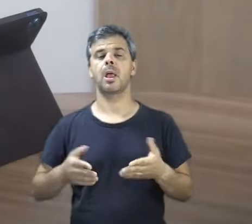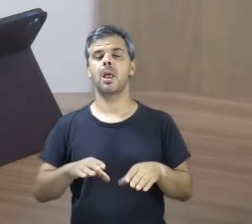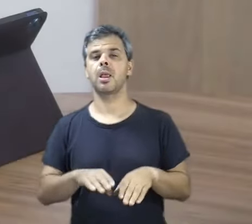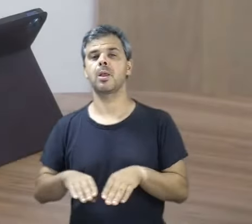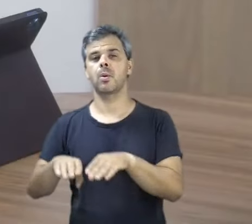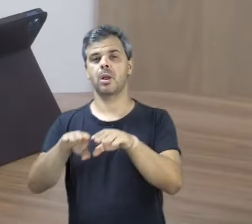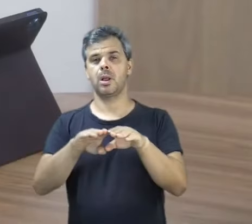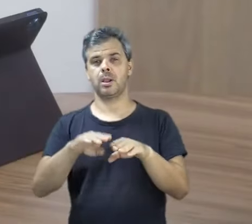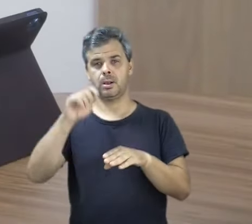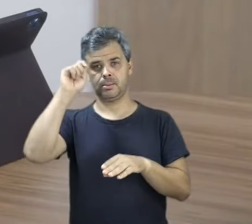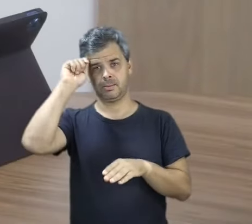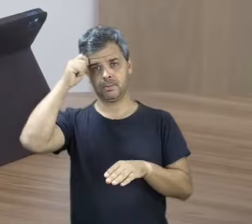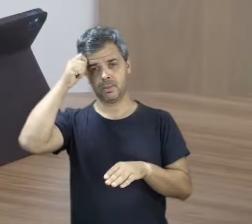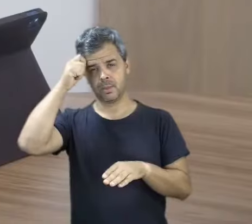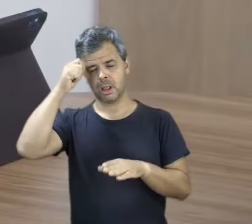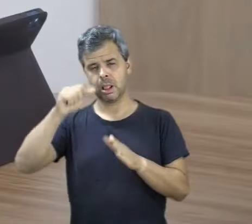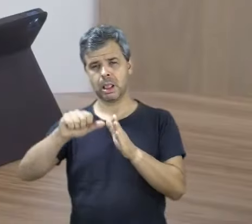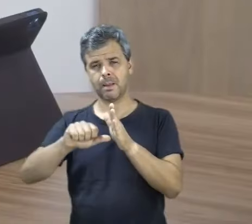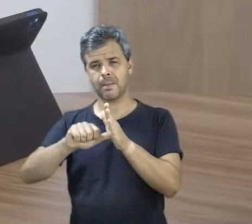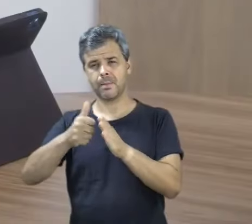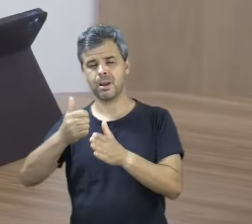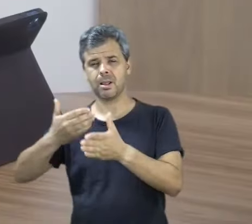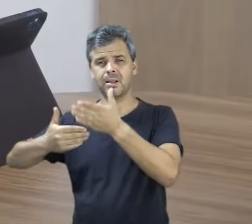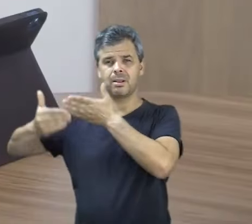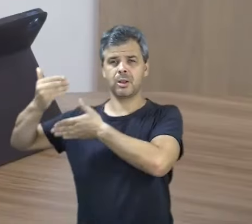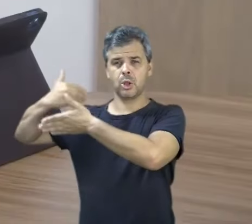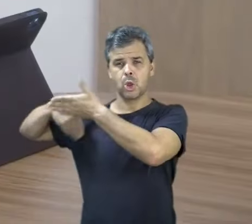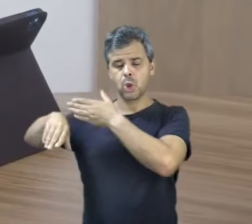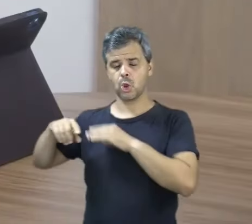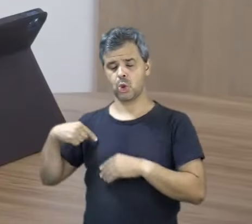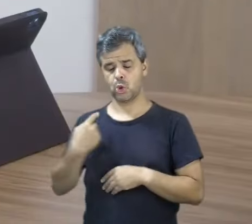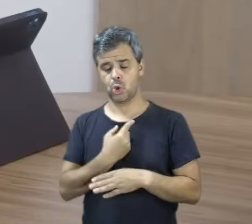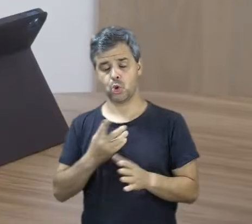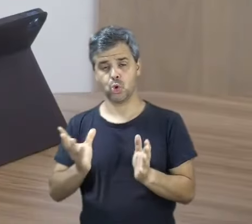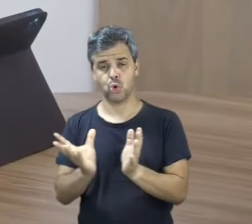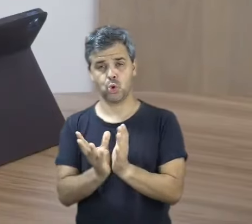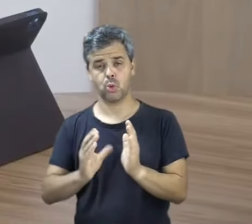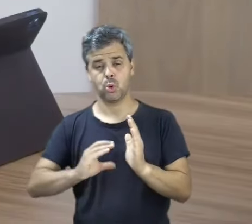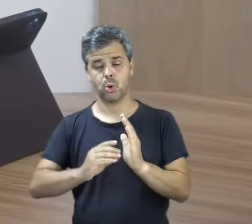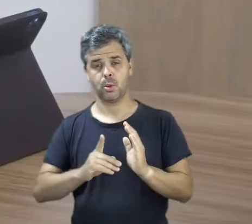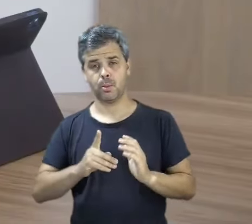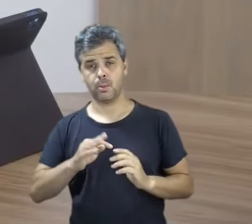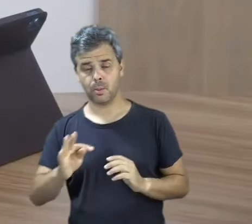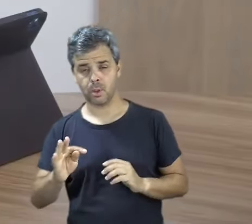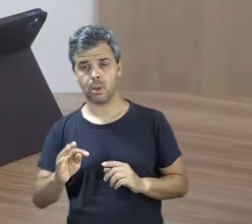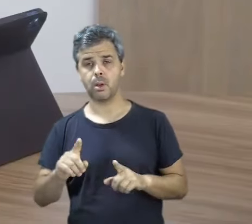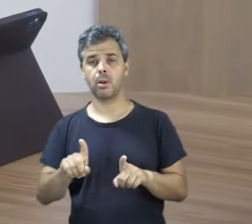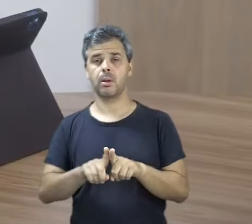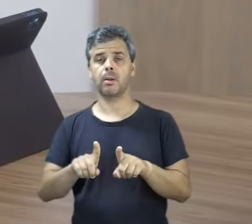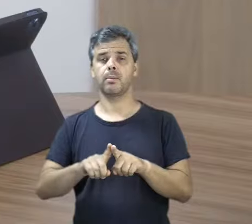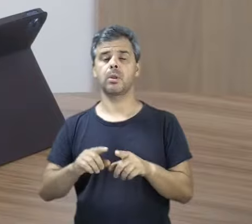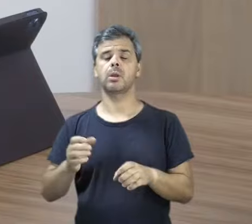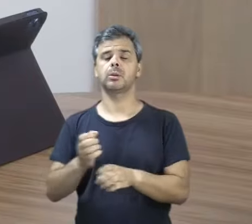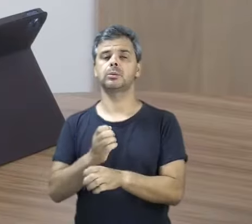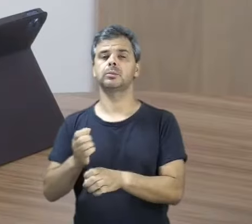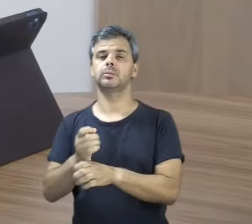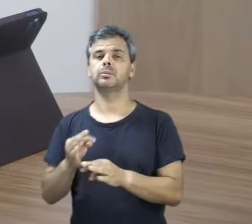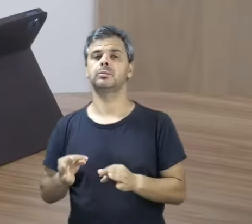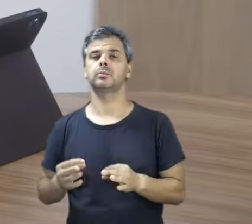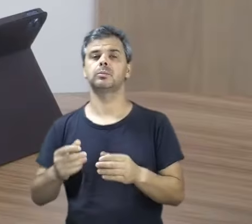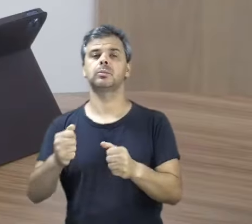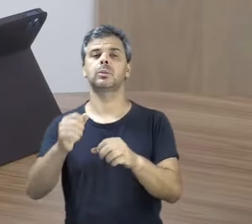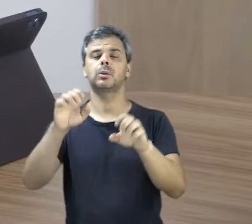Sim. Desde a primeira edição, né, a nossa militância petista, inclusive, ajudou na construção de toda